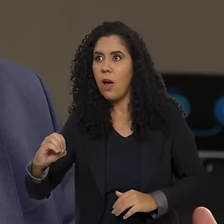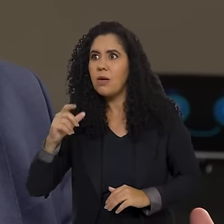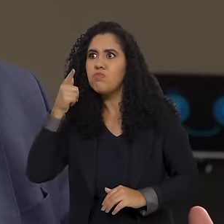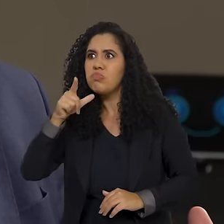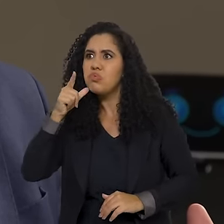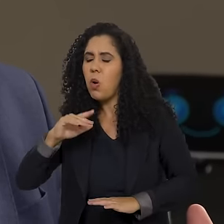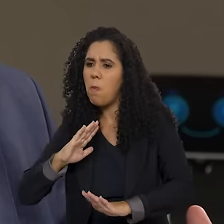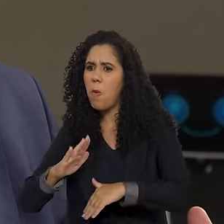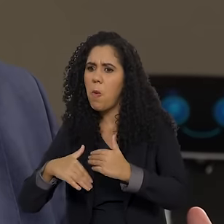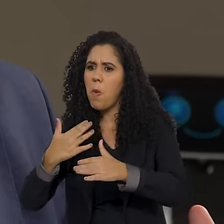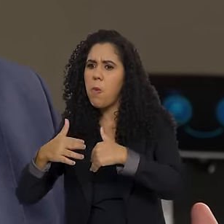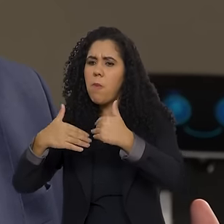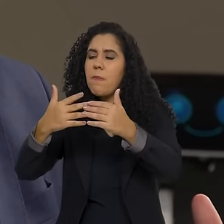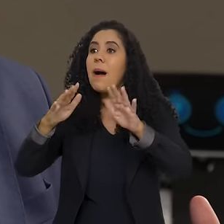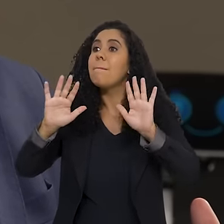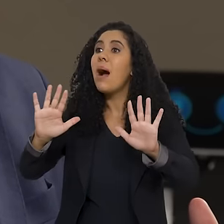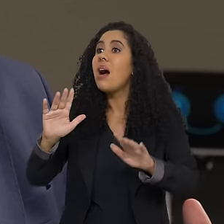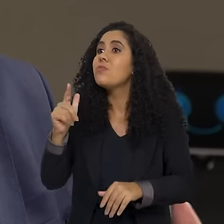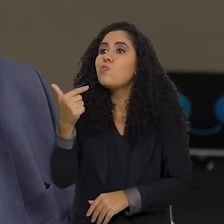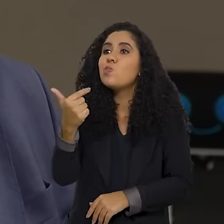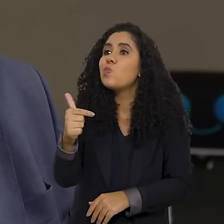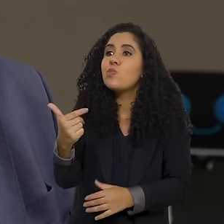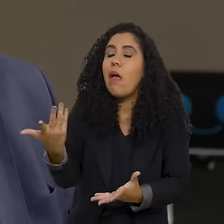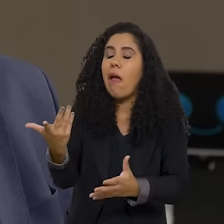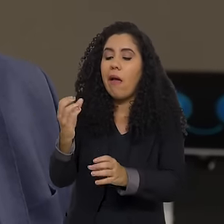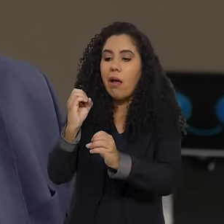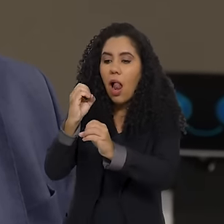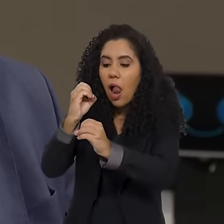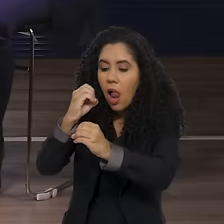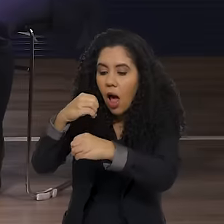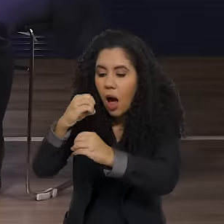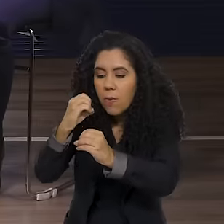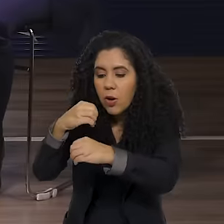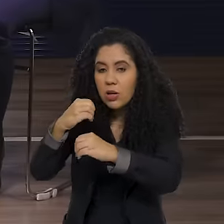muito, mas a gente não tem um laboratório